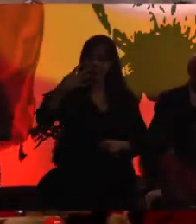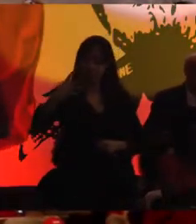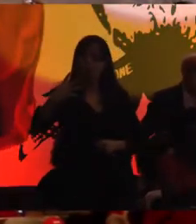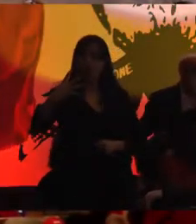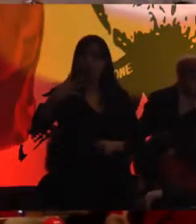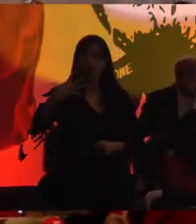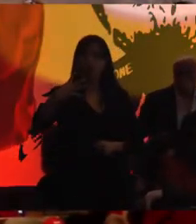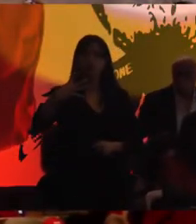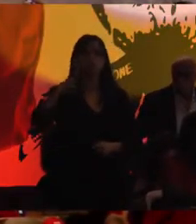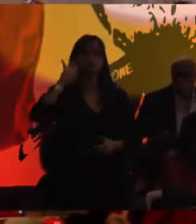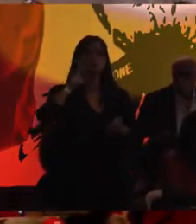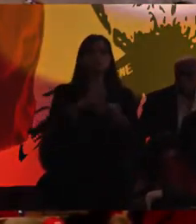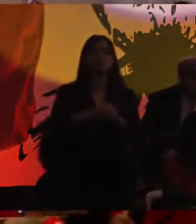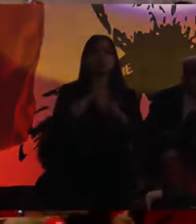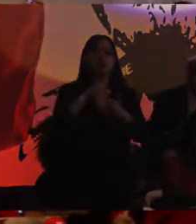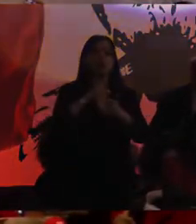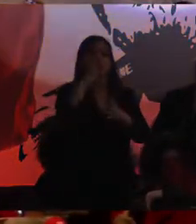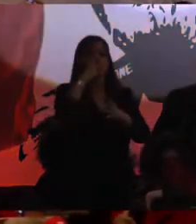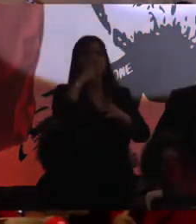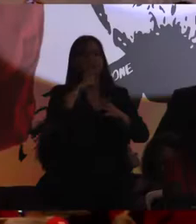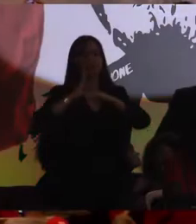1964 foi definido duramente.